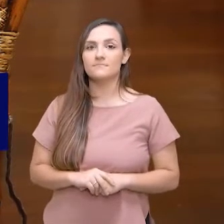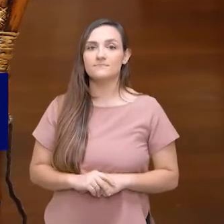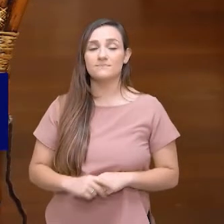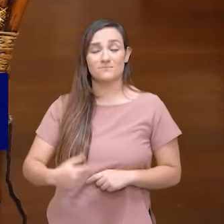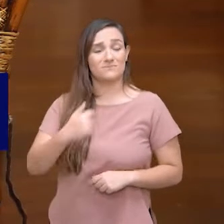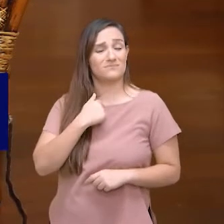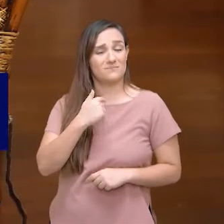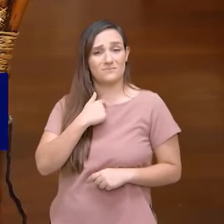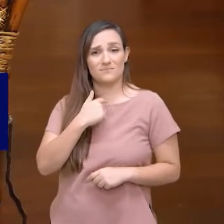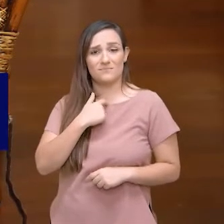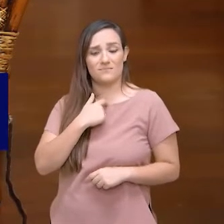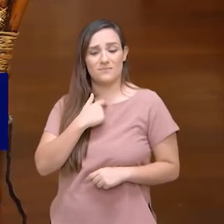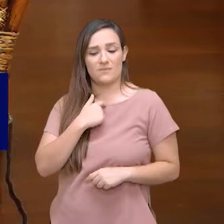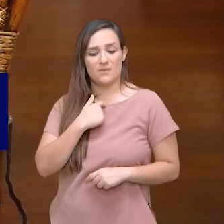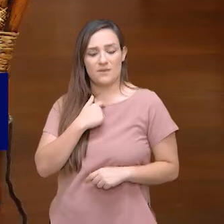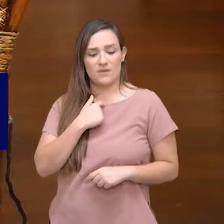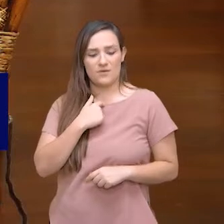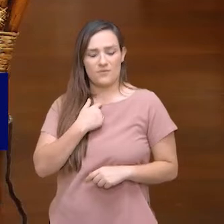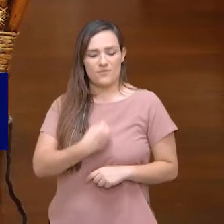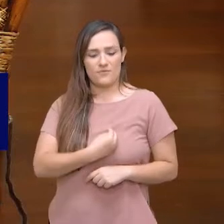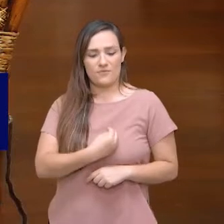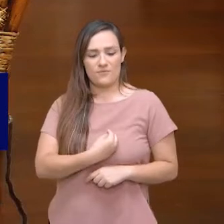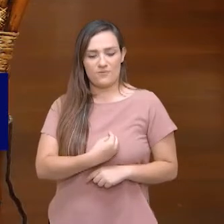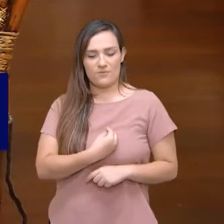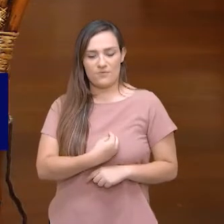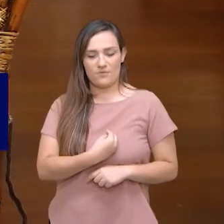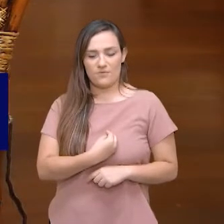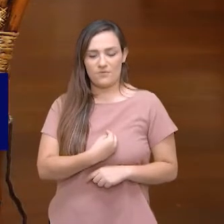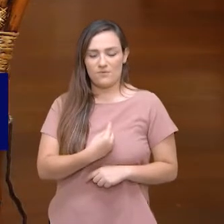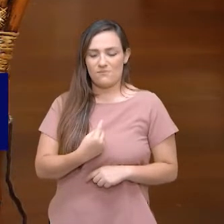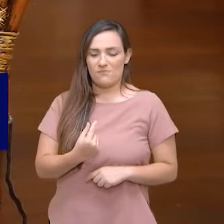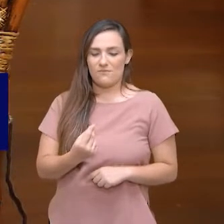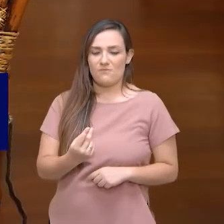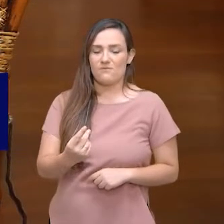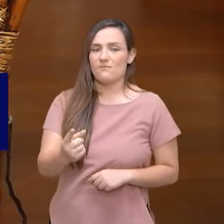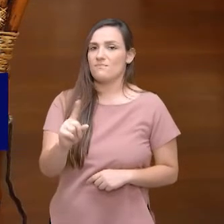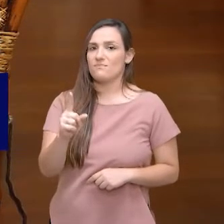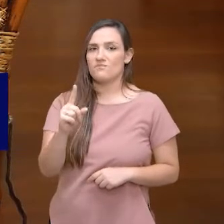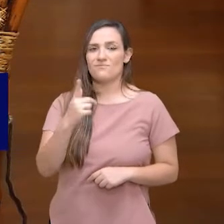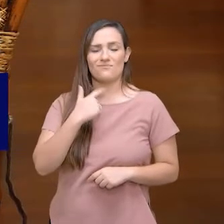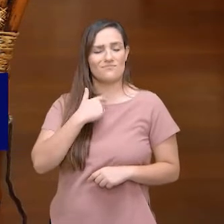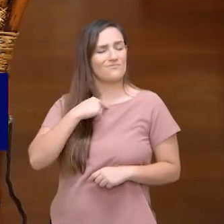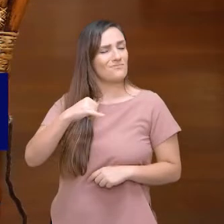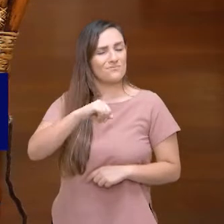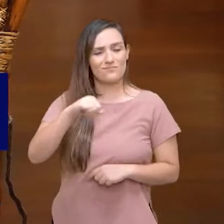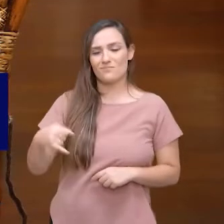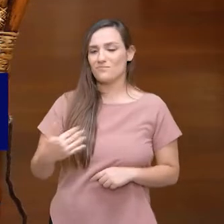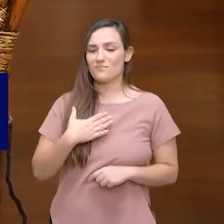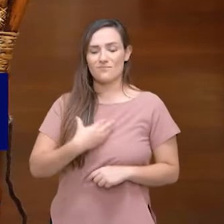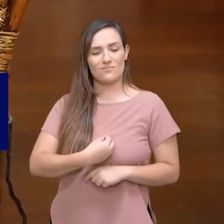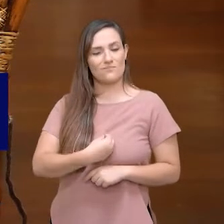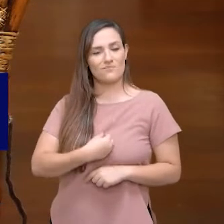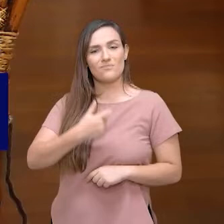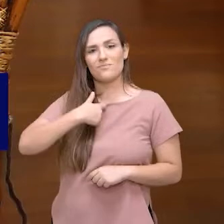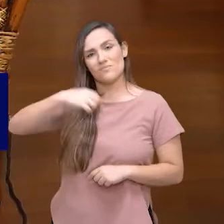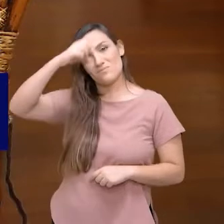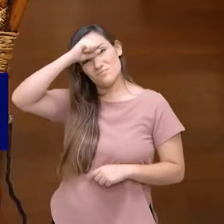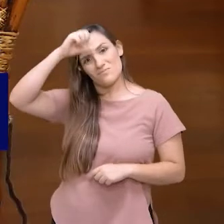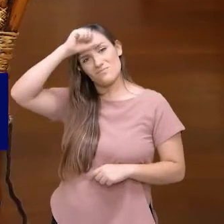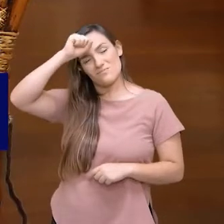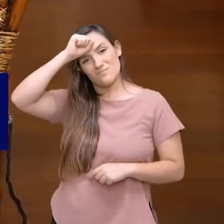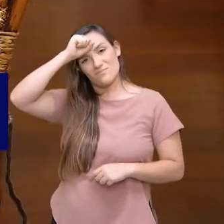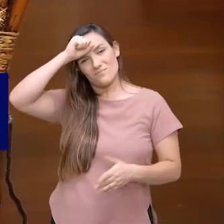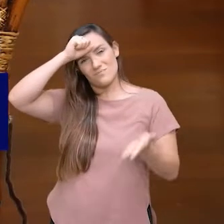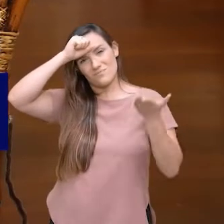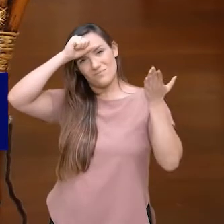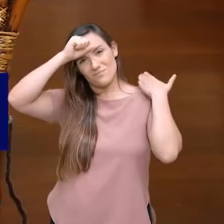Eu não vivo na vida outonal. Eu vivo aquela vida que eu aprendi